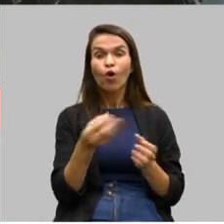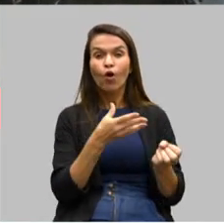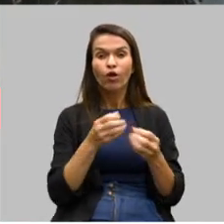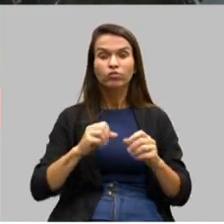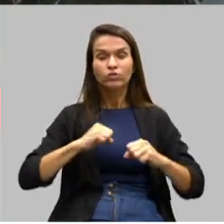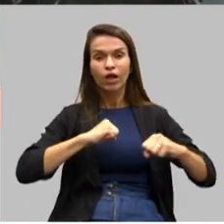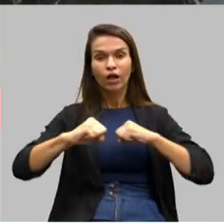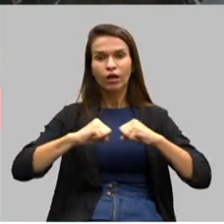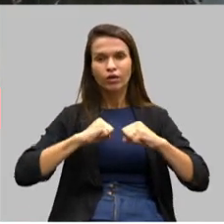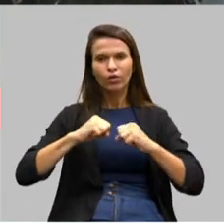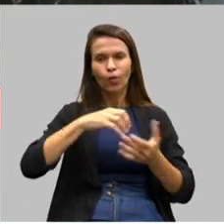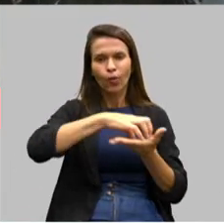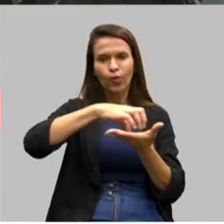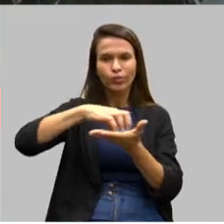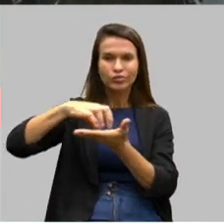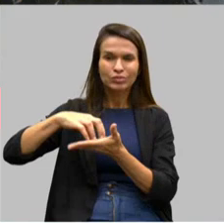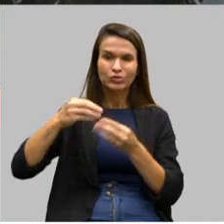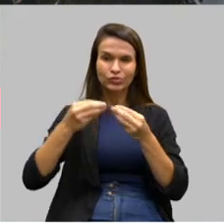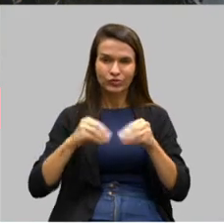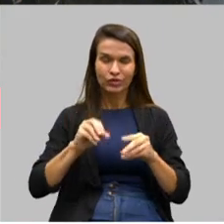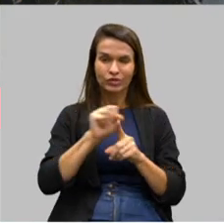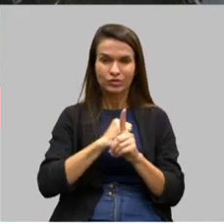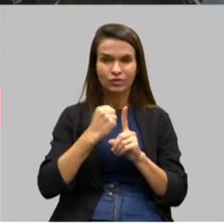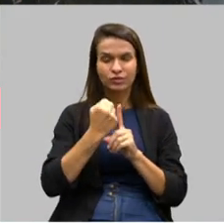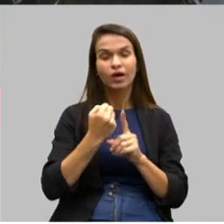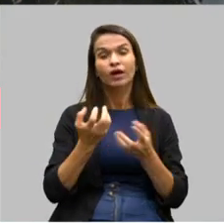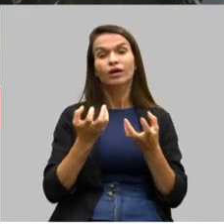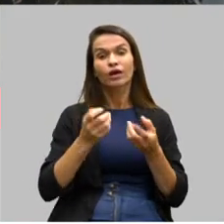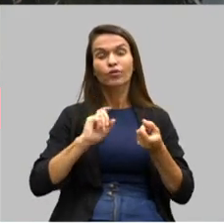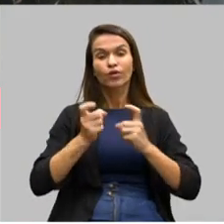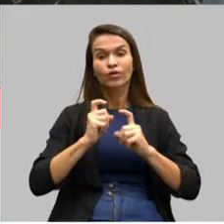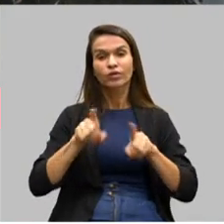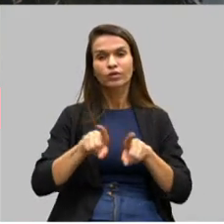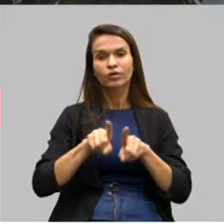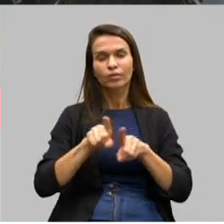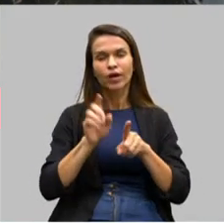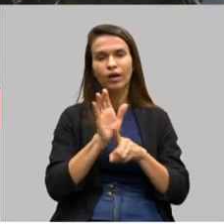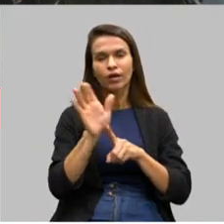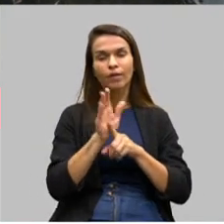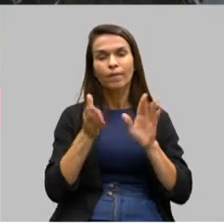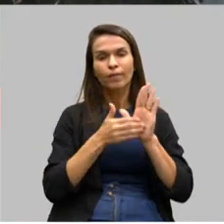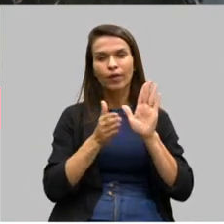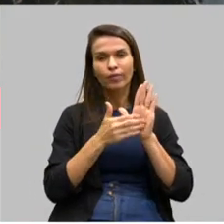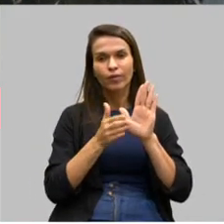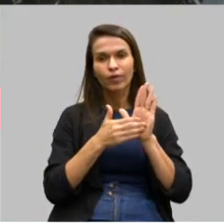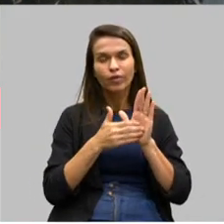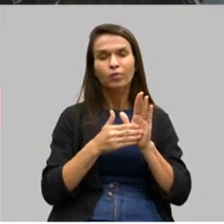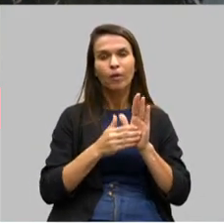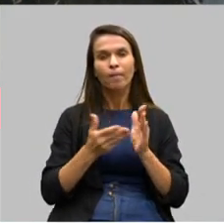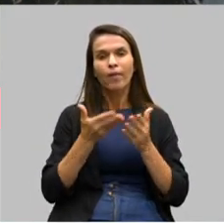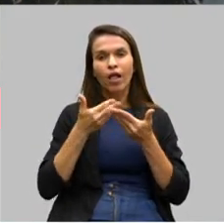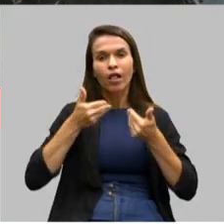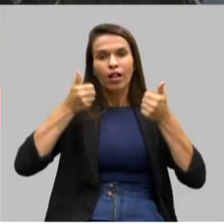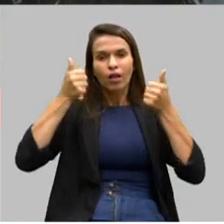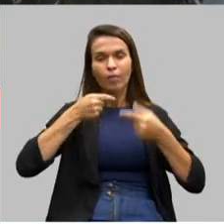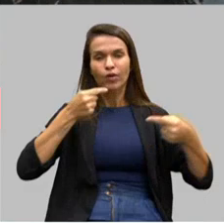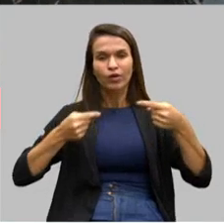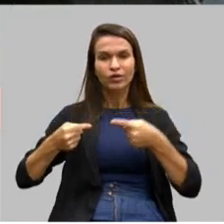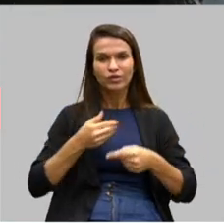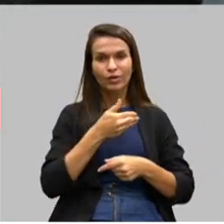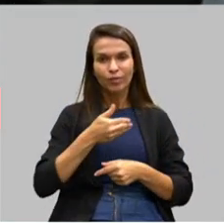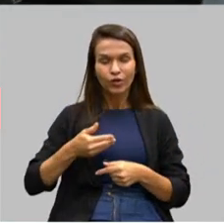setores afetados da sociedade. Queremos reunir também demandas e propostas para o aperfeiçoamento de políticas públicas a